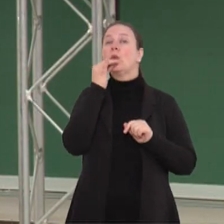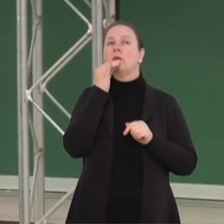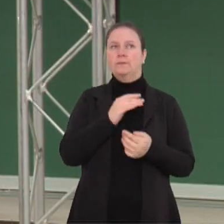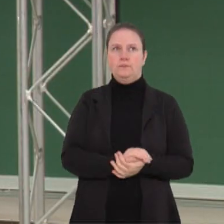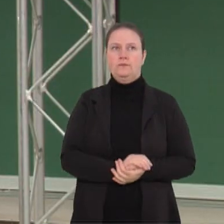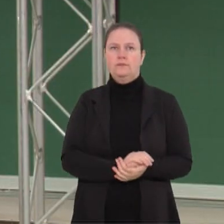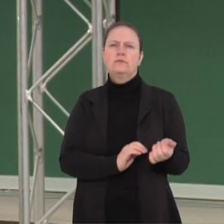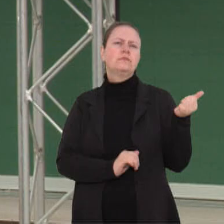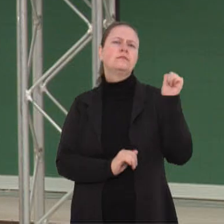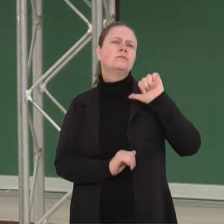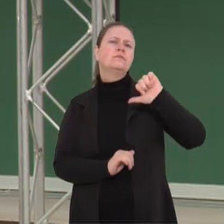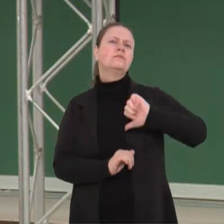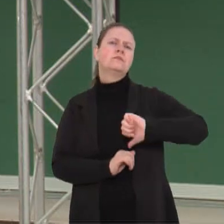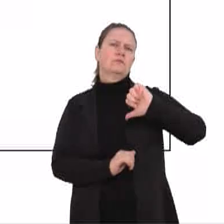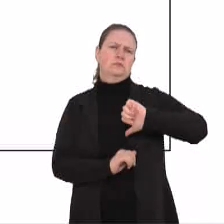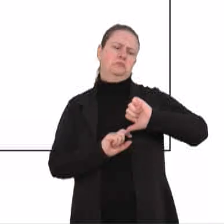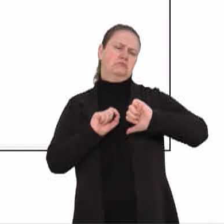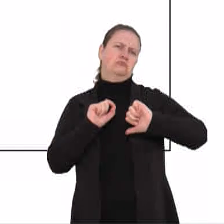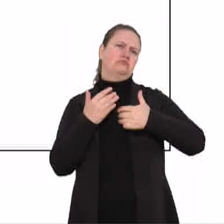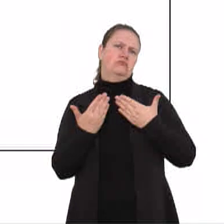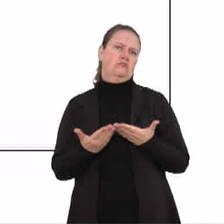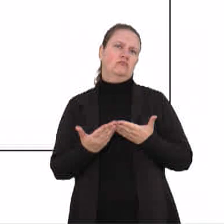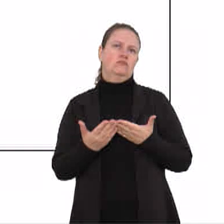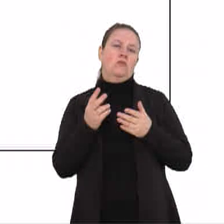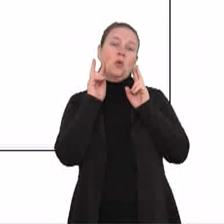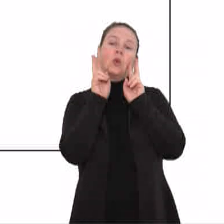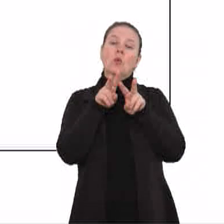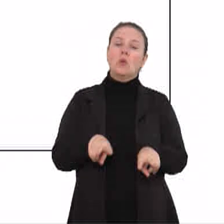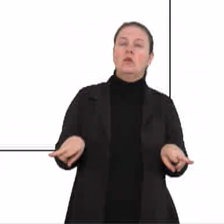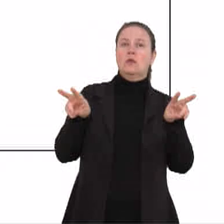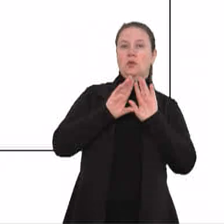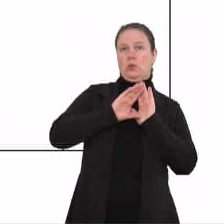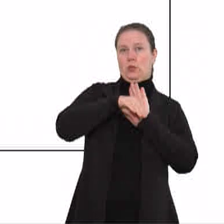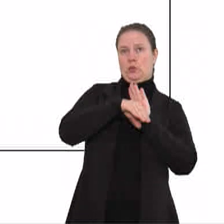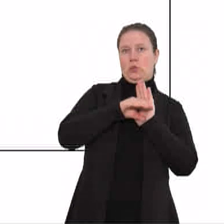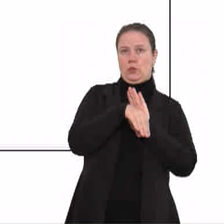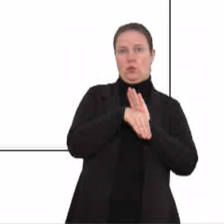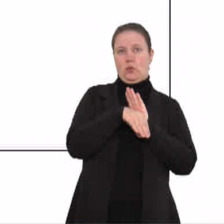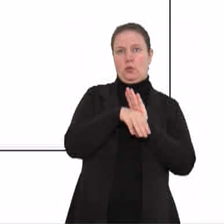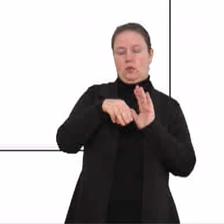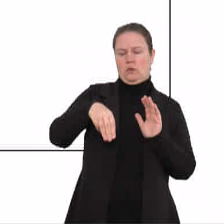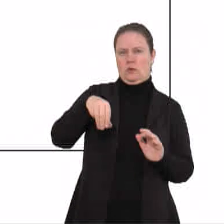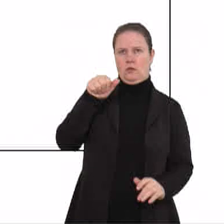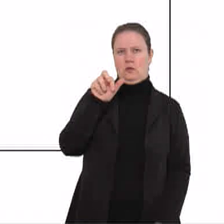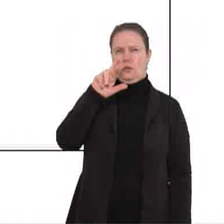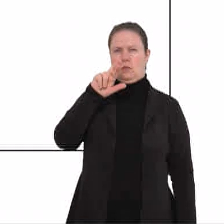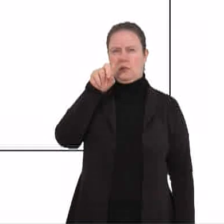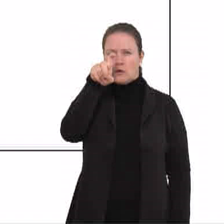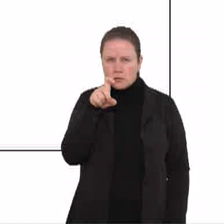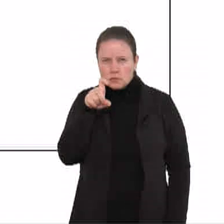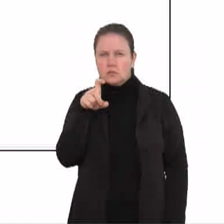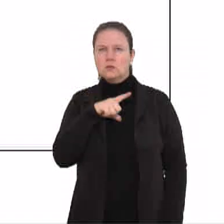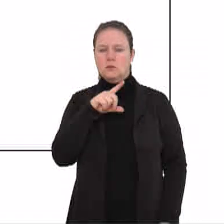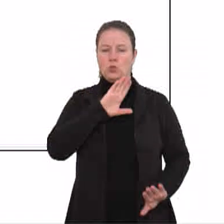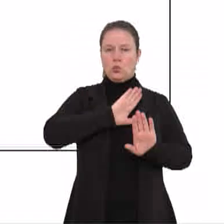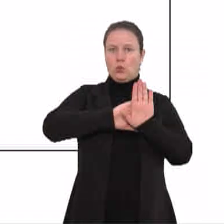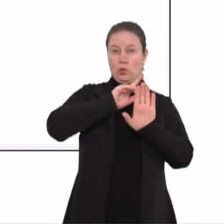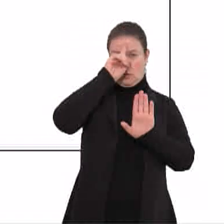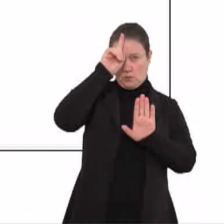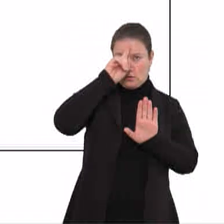E um exemplo negativo aqui. A visão negativa vem do conceito marxista, que diz que a ideologia é